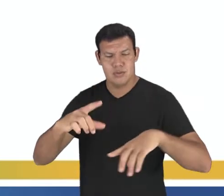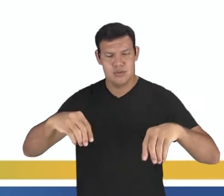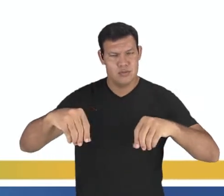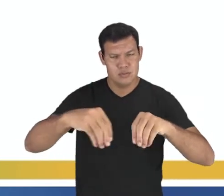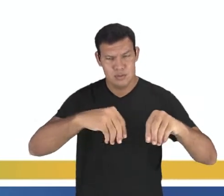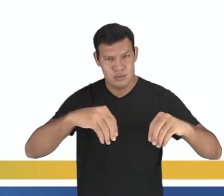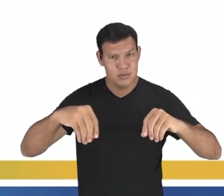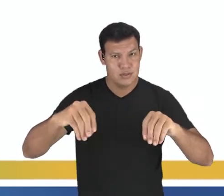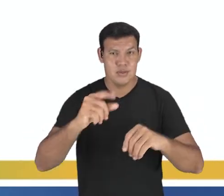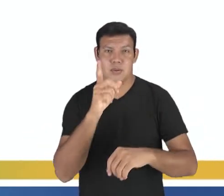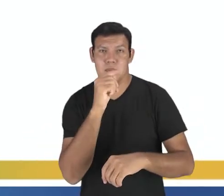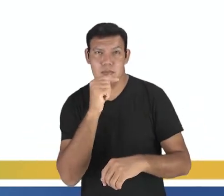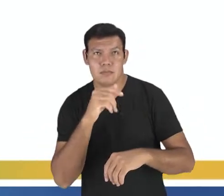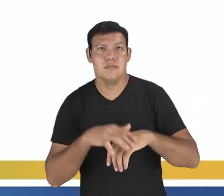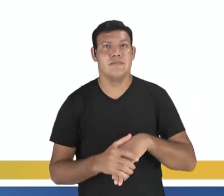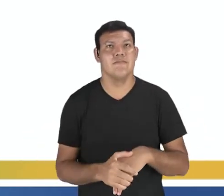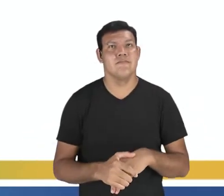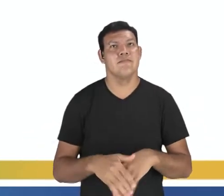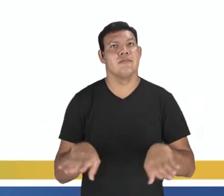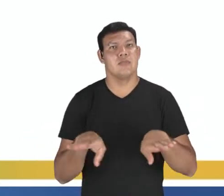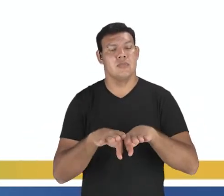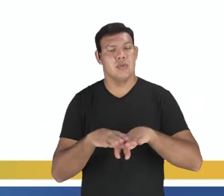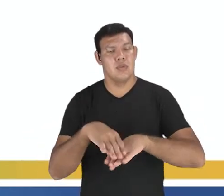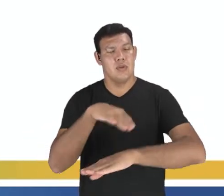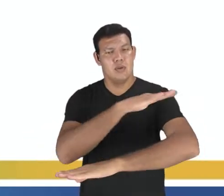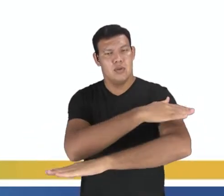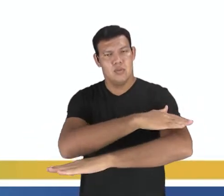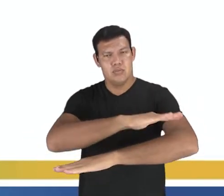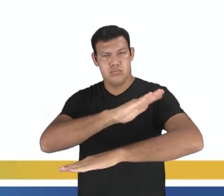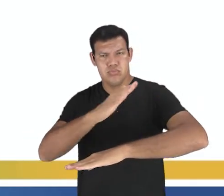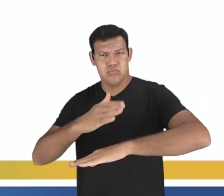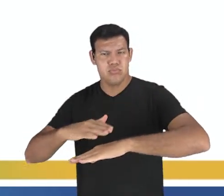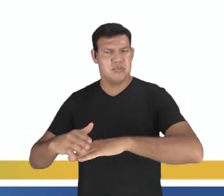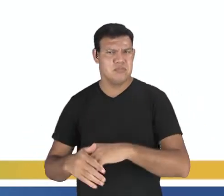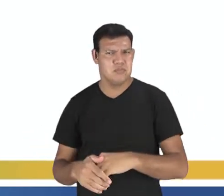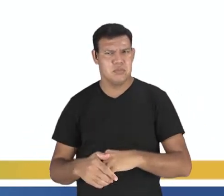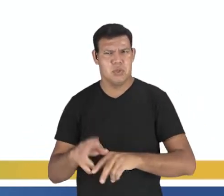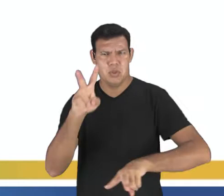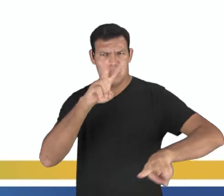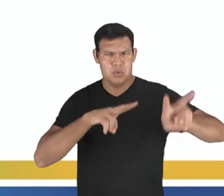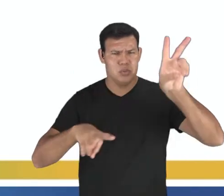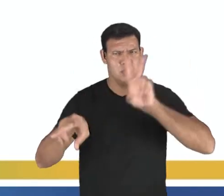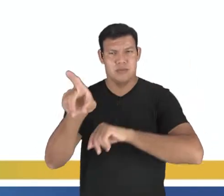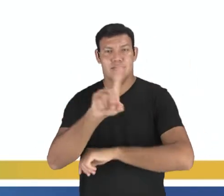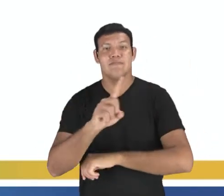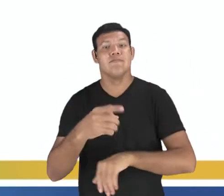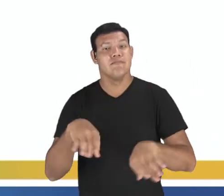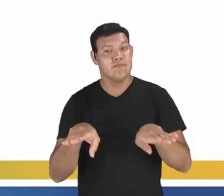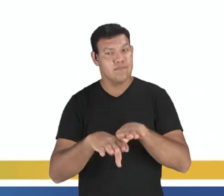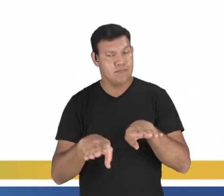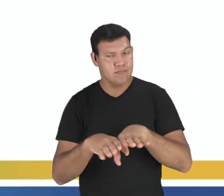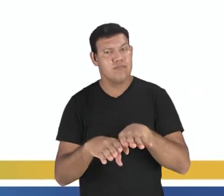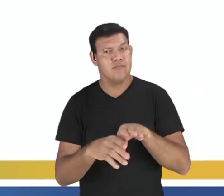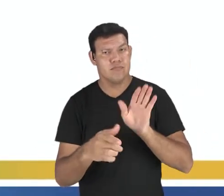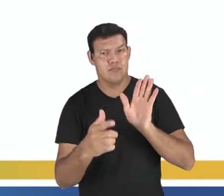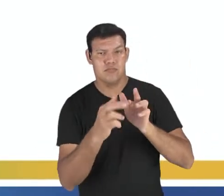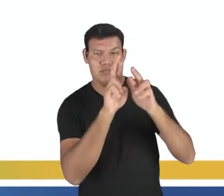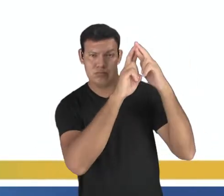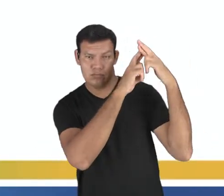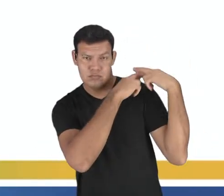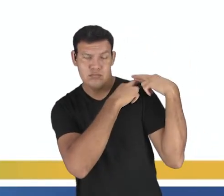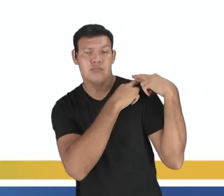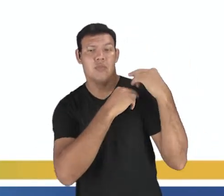as serras não são apenas paisagens. Mais do que isso, todas elas carregam uma dinâmica